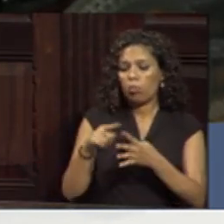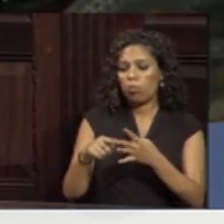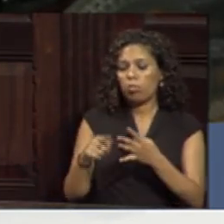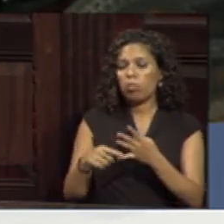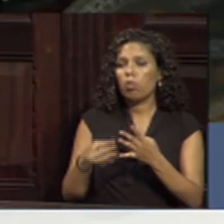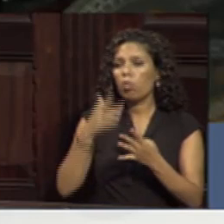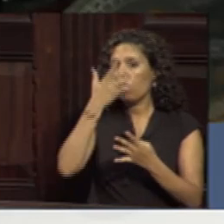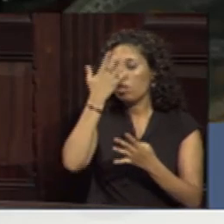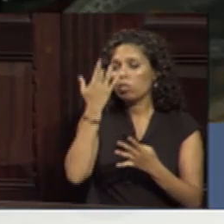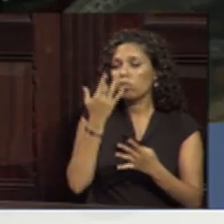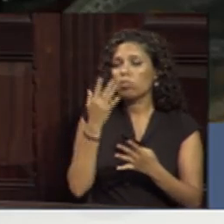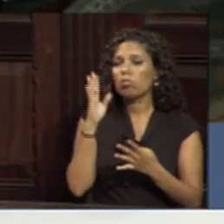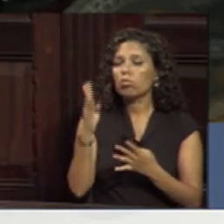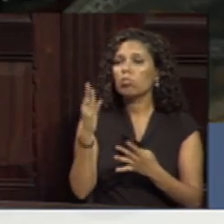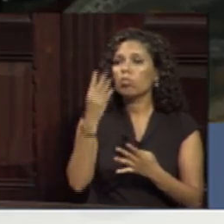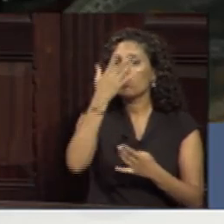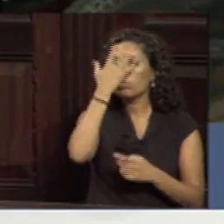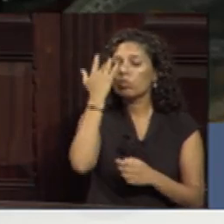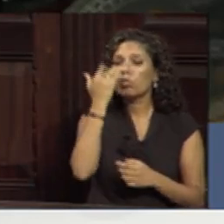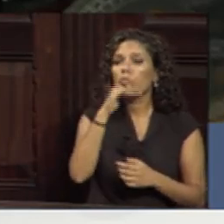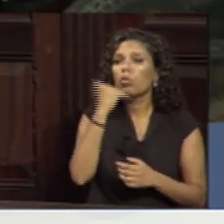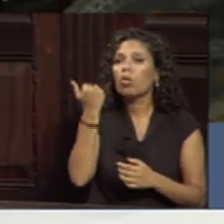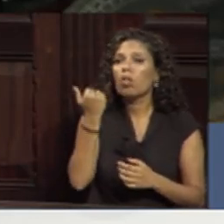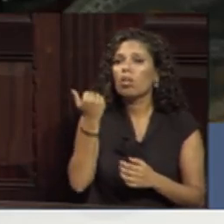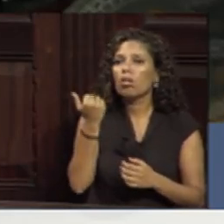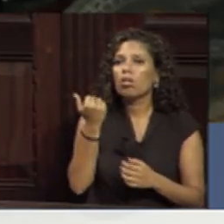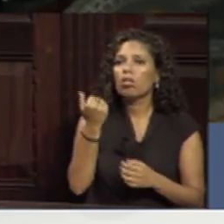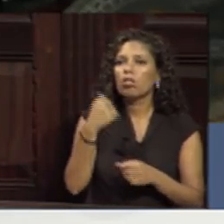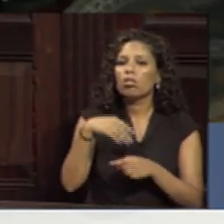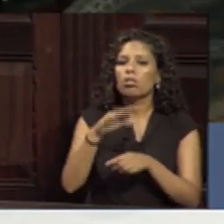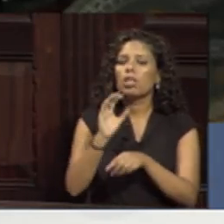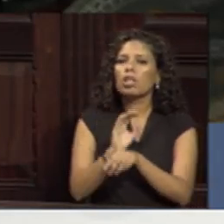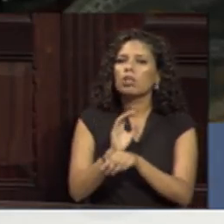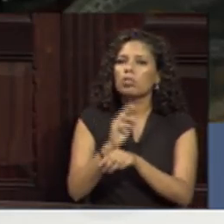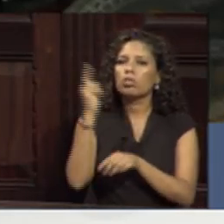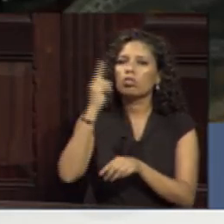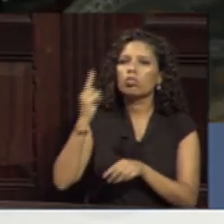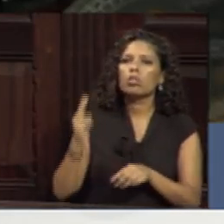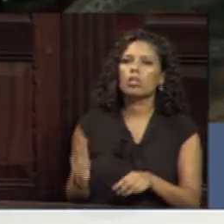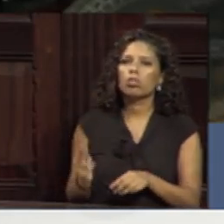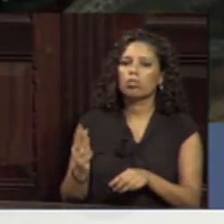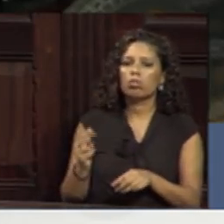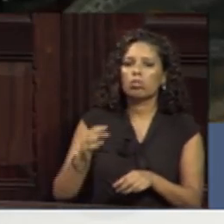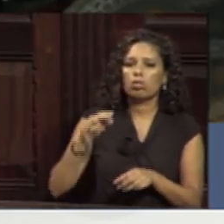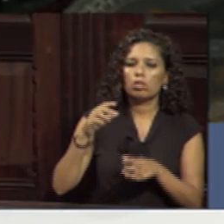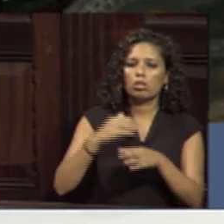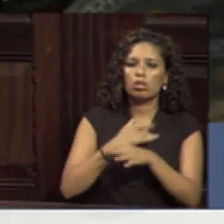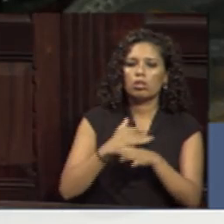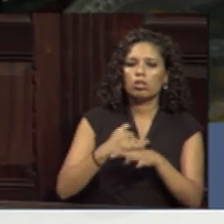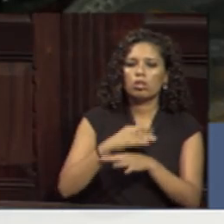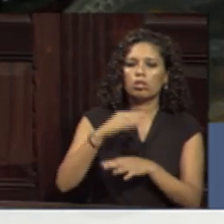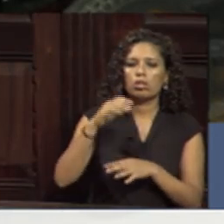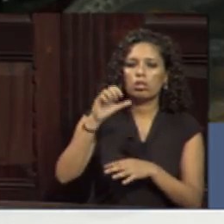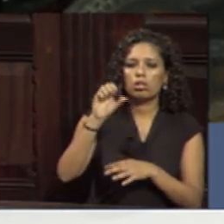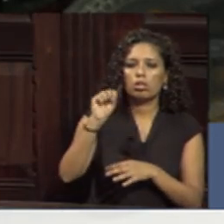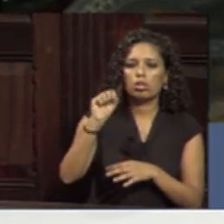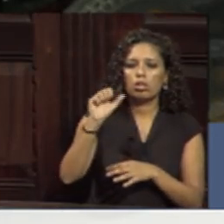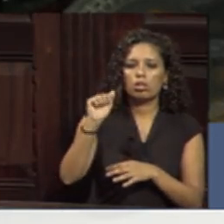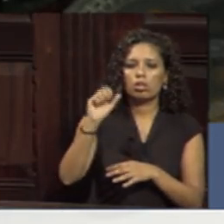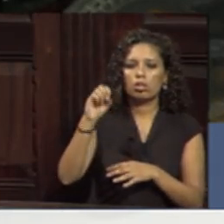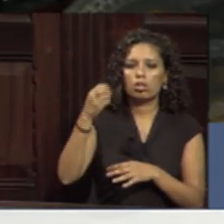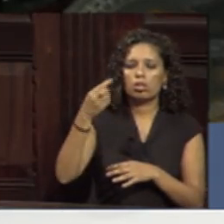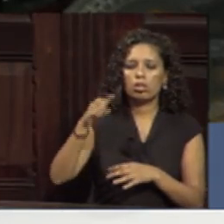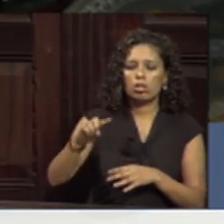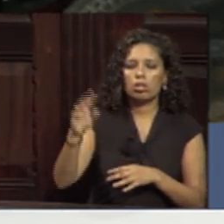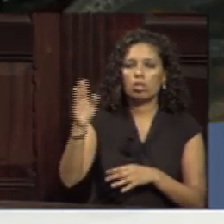da Marmoraria, foi assassinado no centro de São Gonçalo, e que hoje os 4 crimes estão